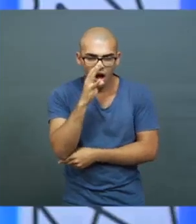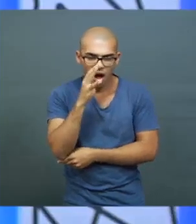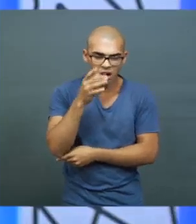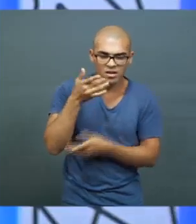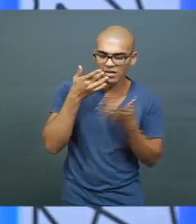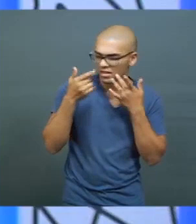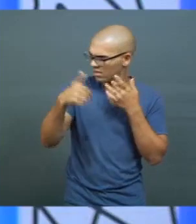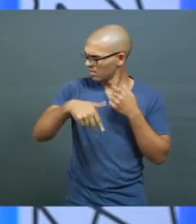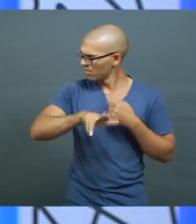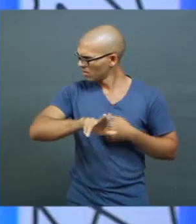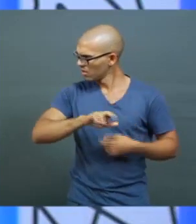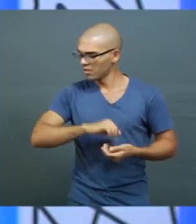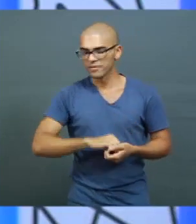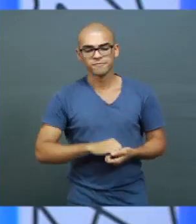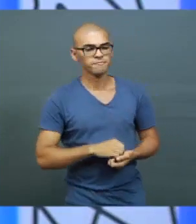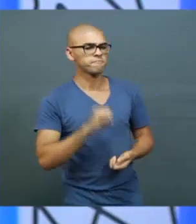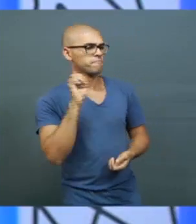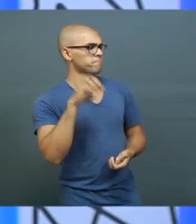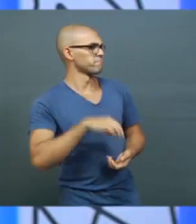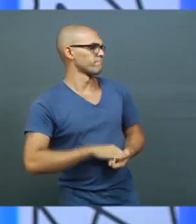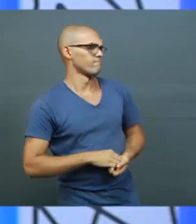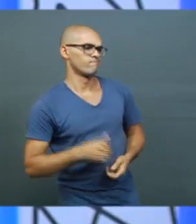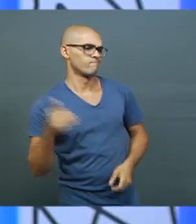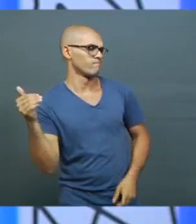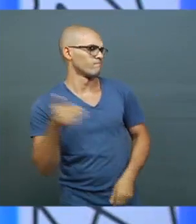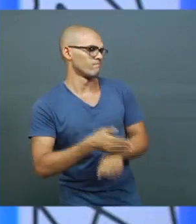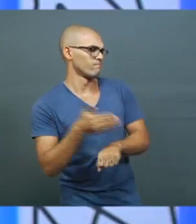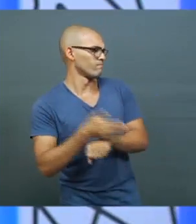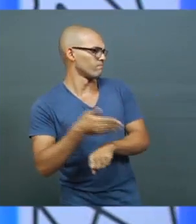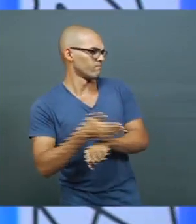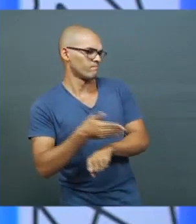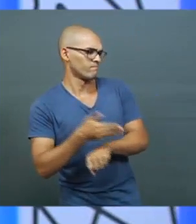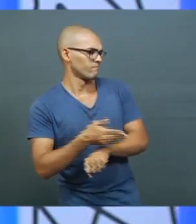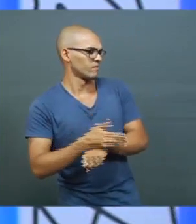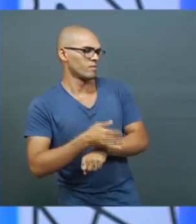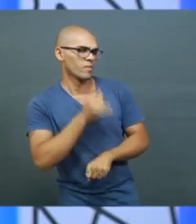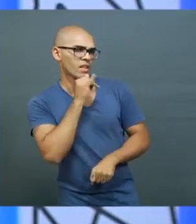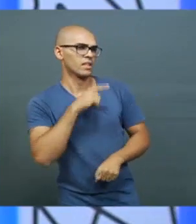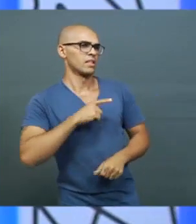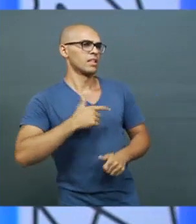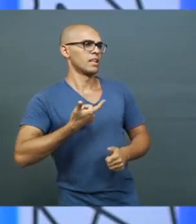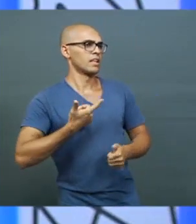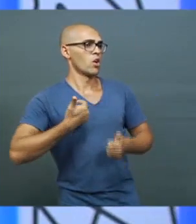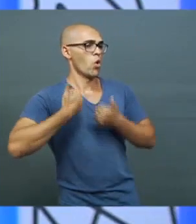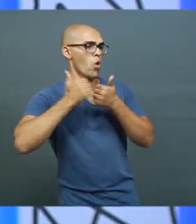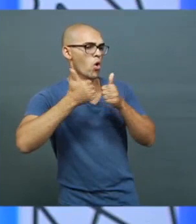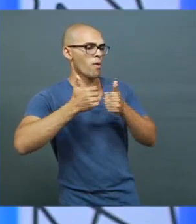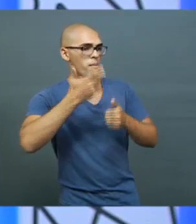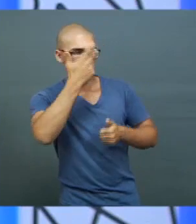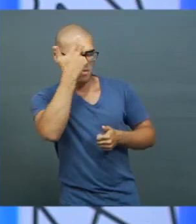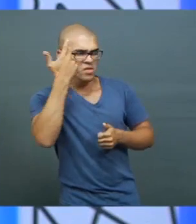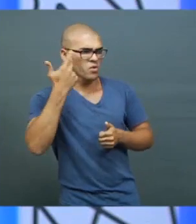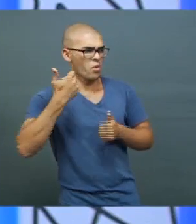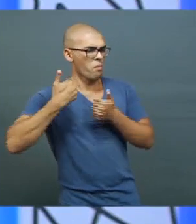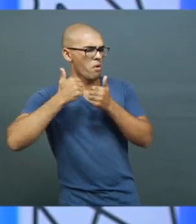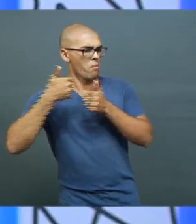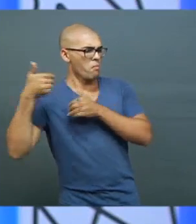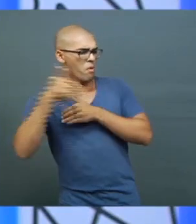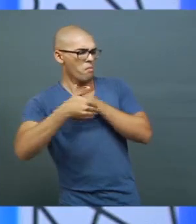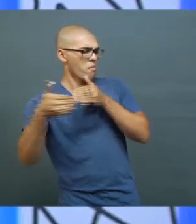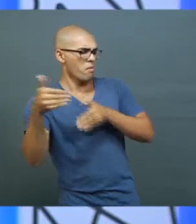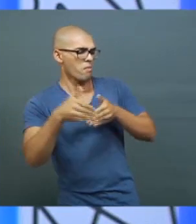gente é muito frequente a gente receber caravanas de cidades próximas, principalmente